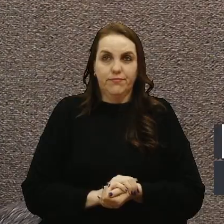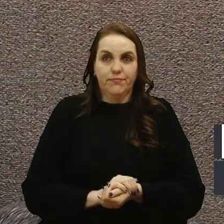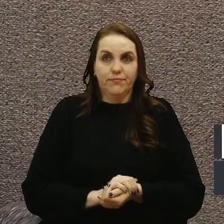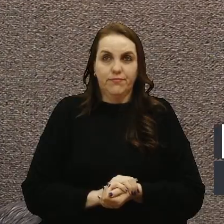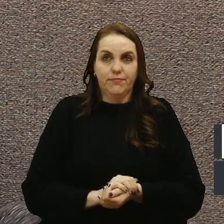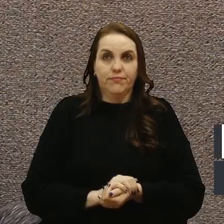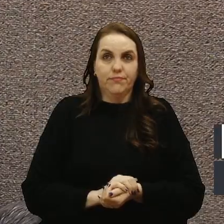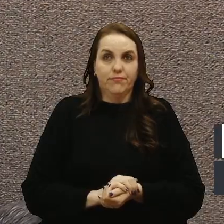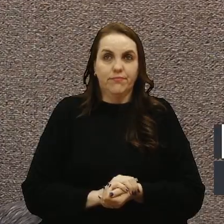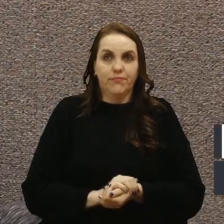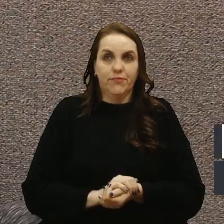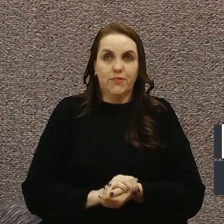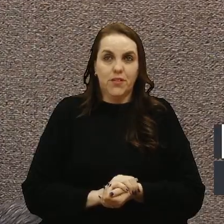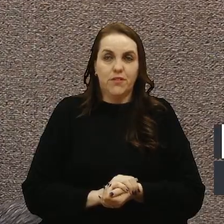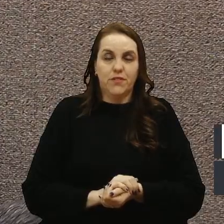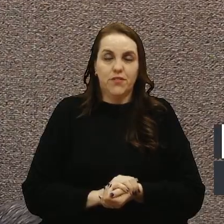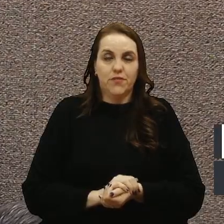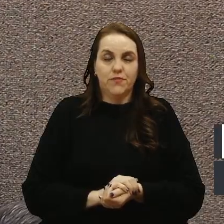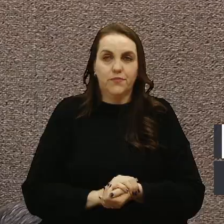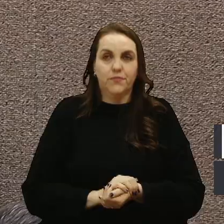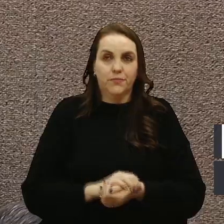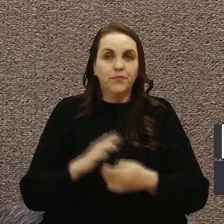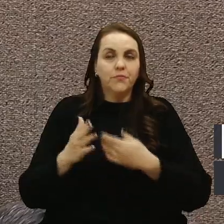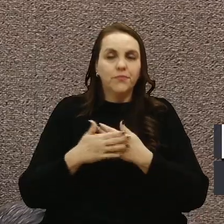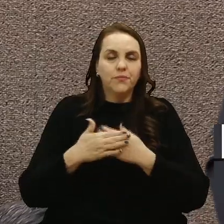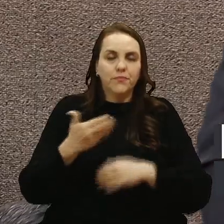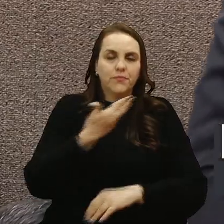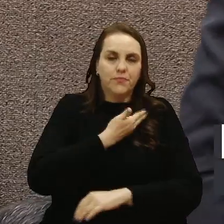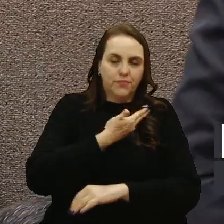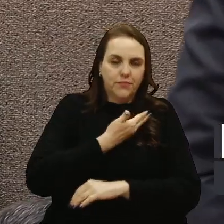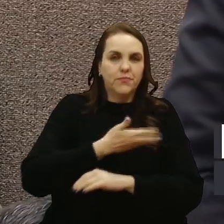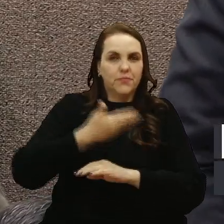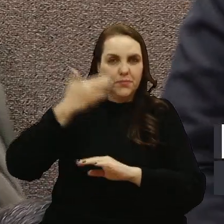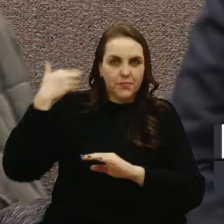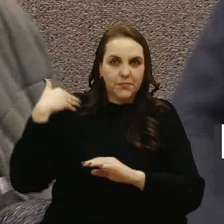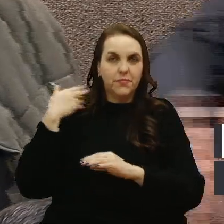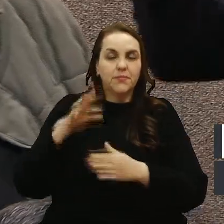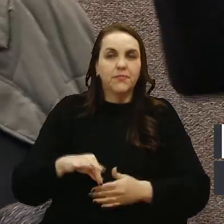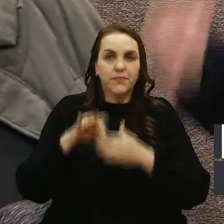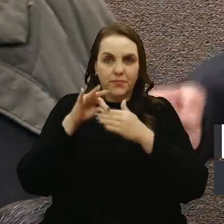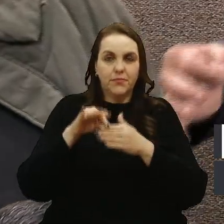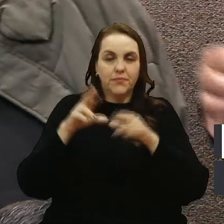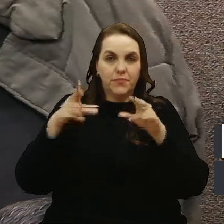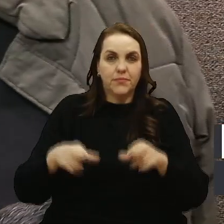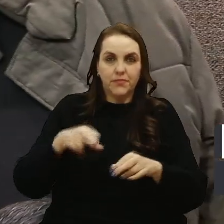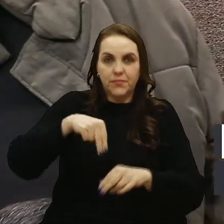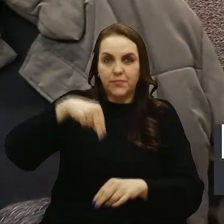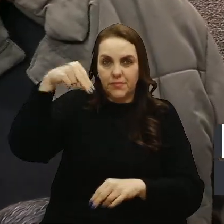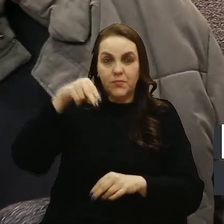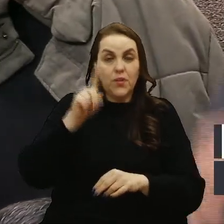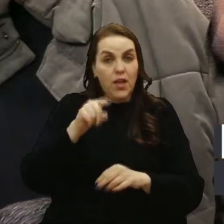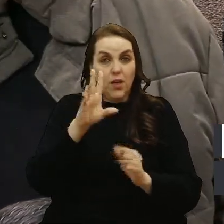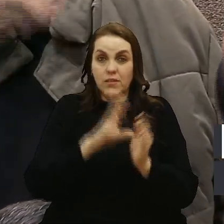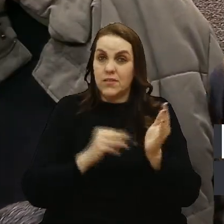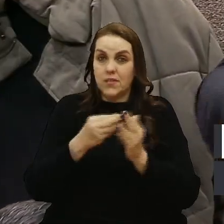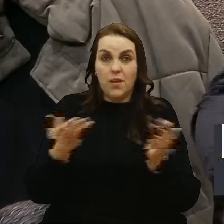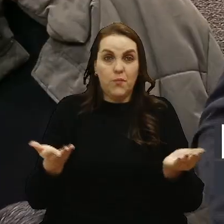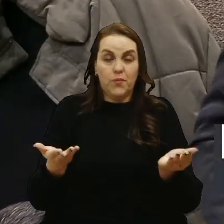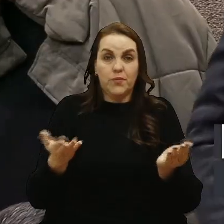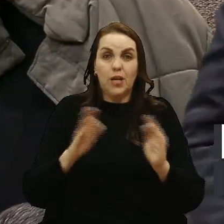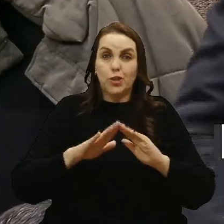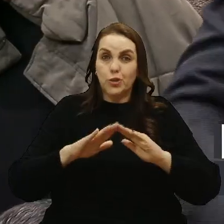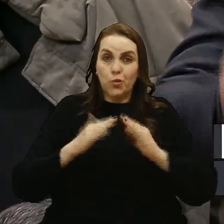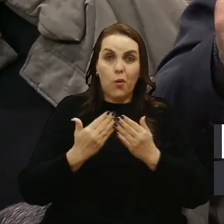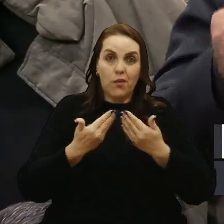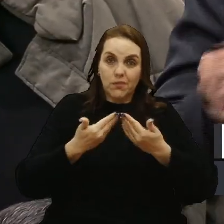Aquilo que o ano passado, o Mão Amiga, com as lideranças da Zona Norte fizeram, é um exemplo. Abrir as